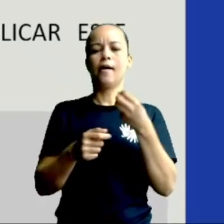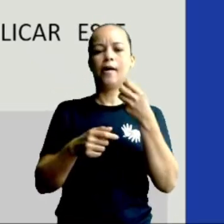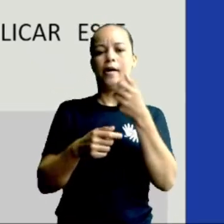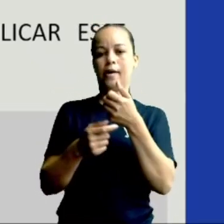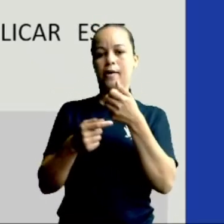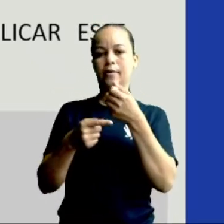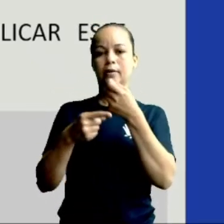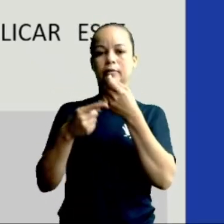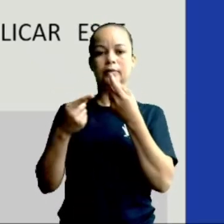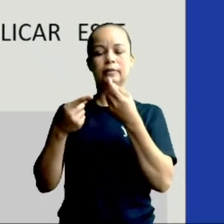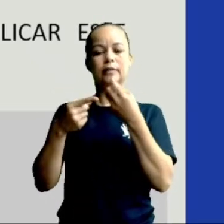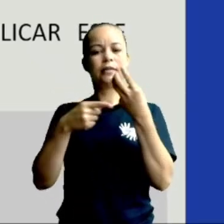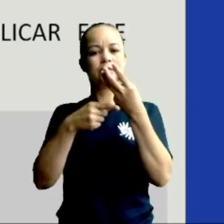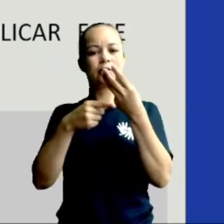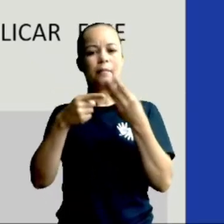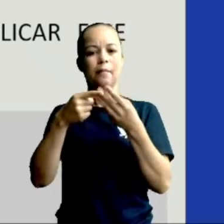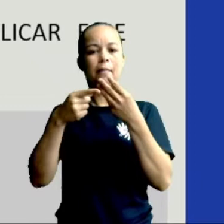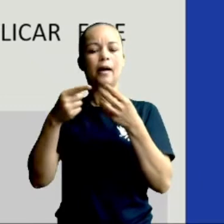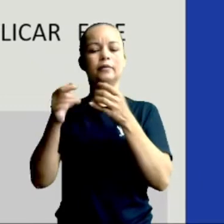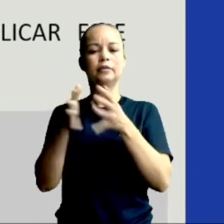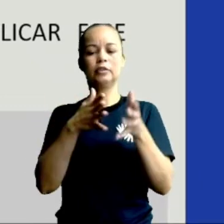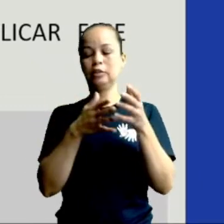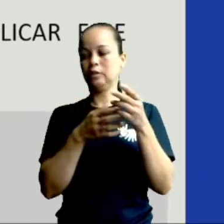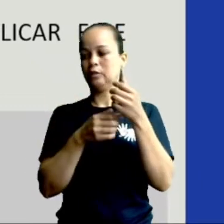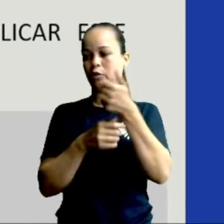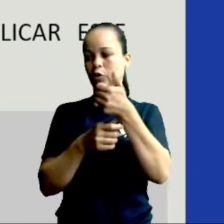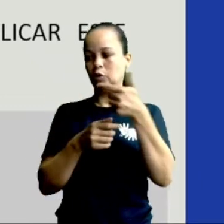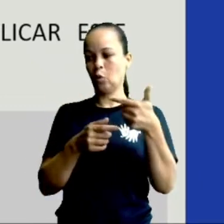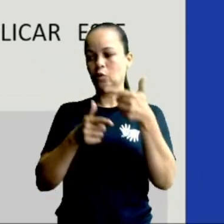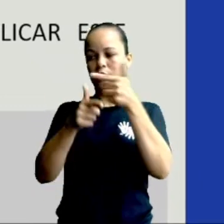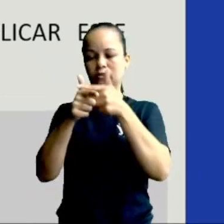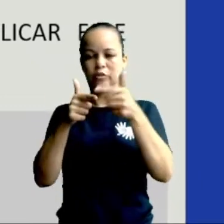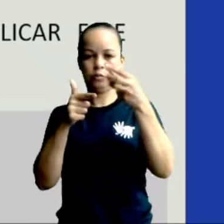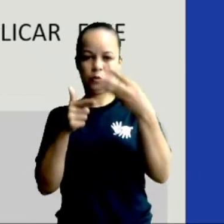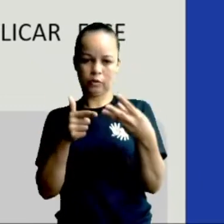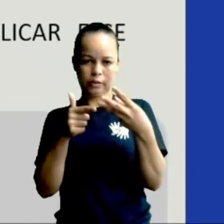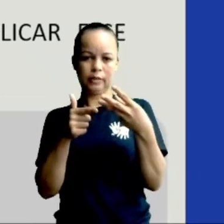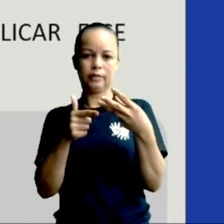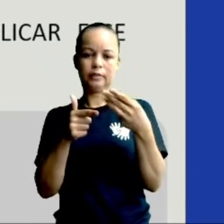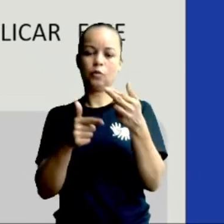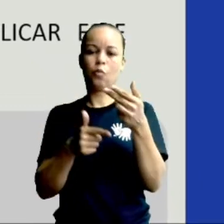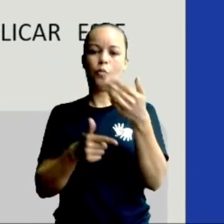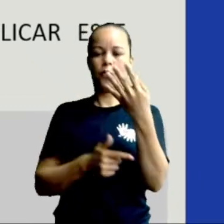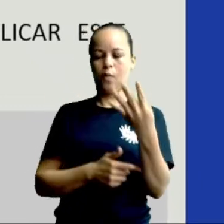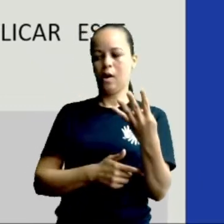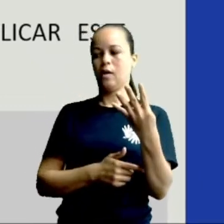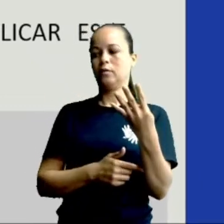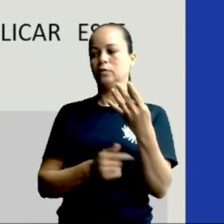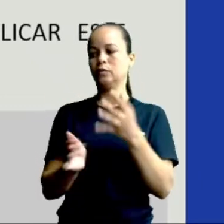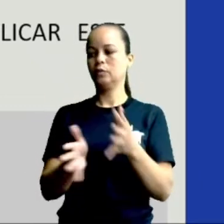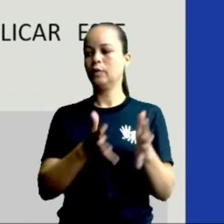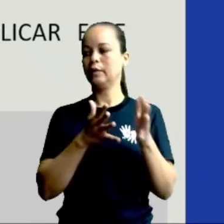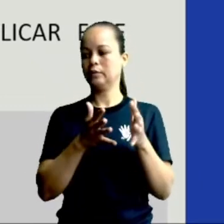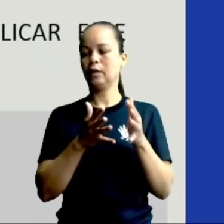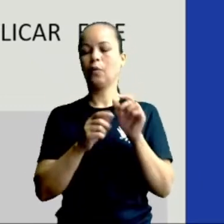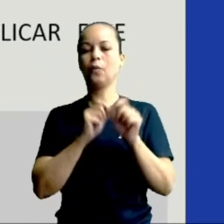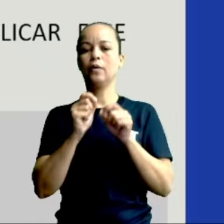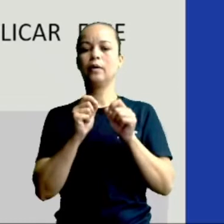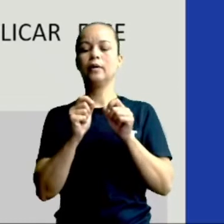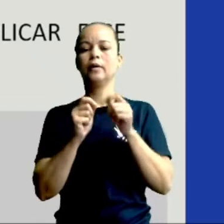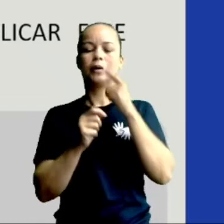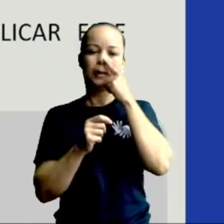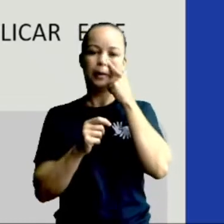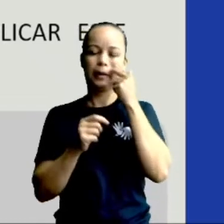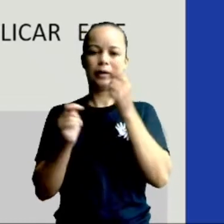Porque 12 dividido por 3, 4. Por que, professora? Porque se eu fizer uma multiplicação aí entre o 3 e o 4, vai me